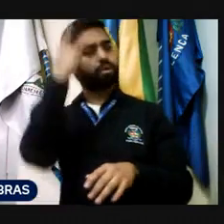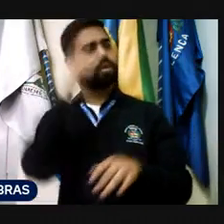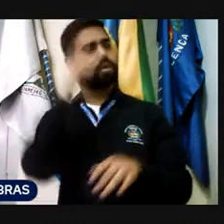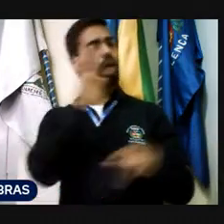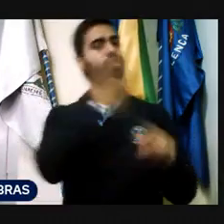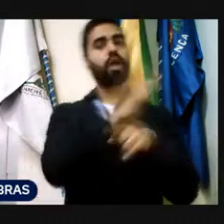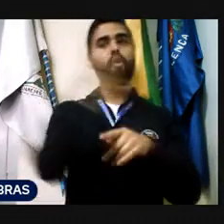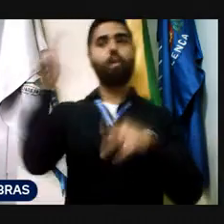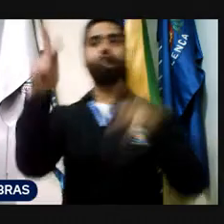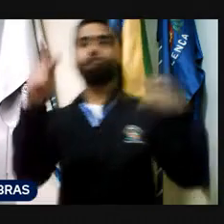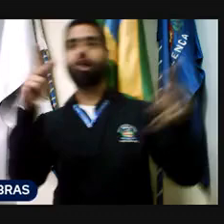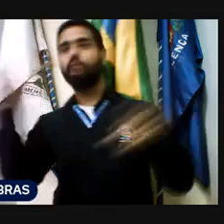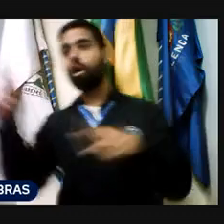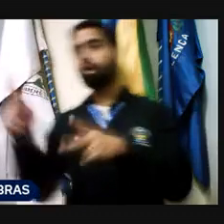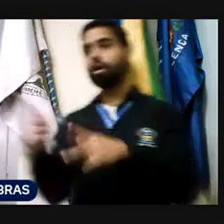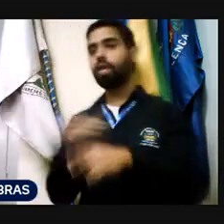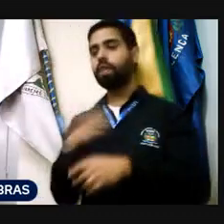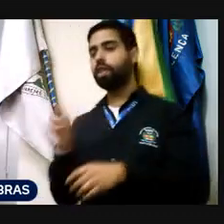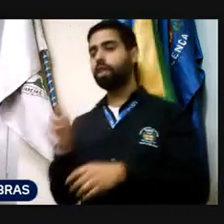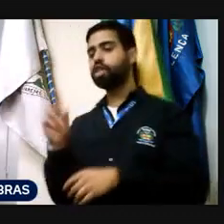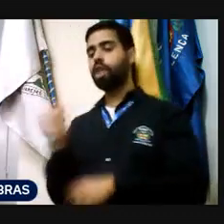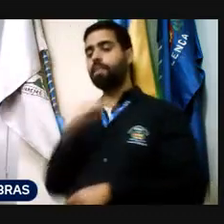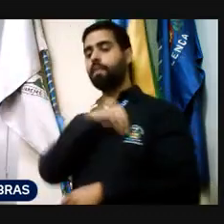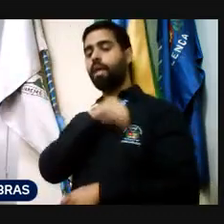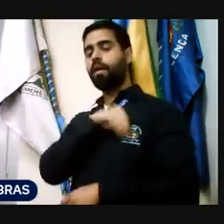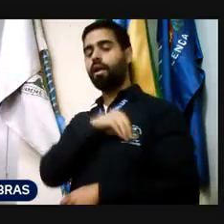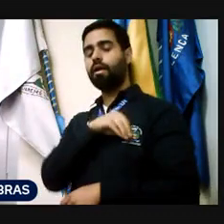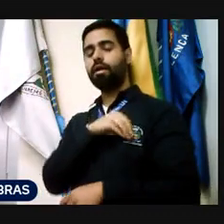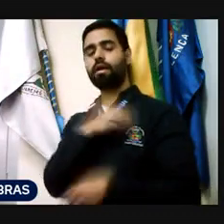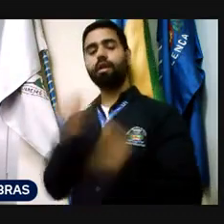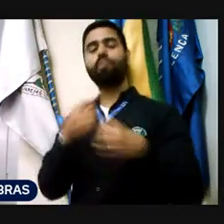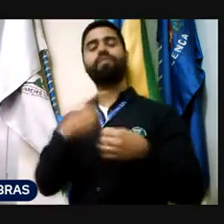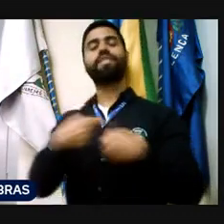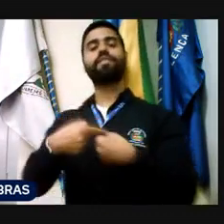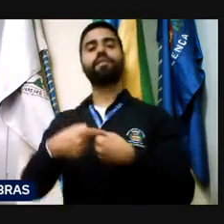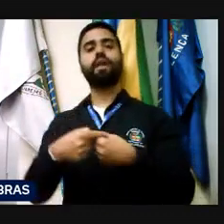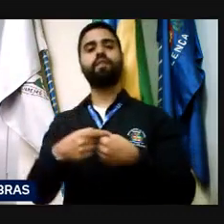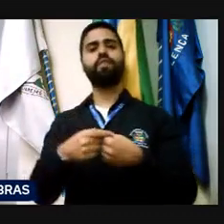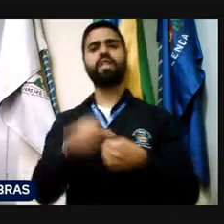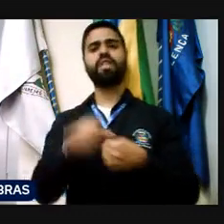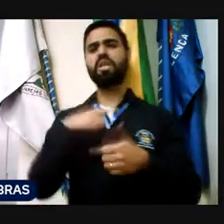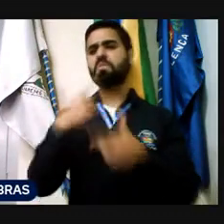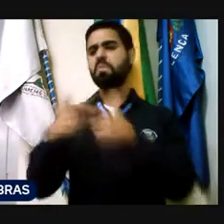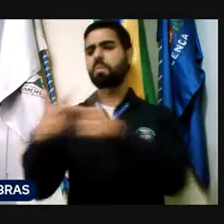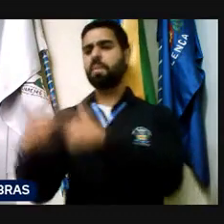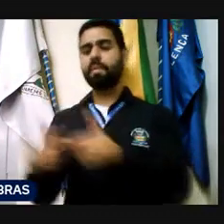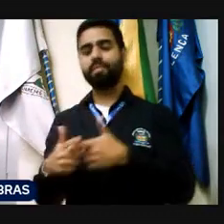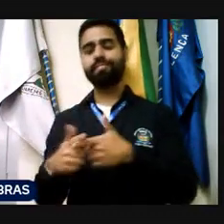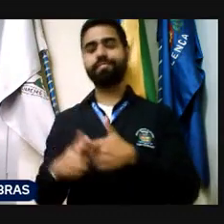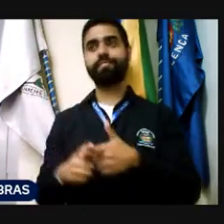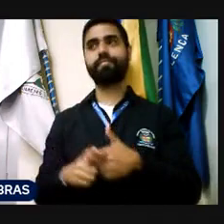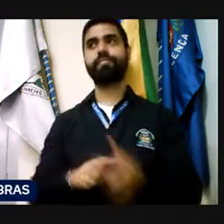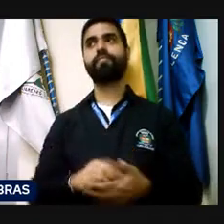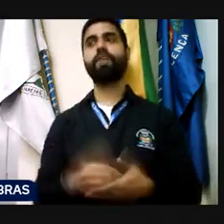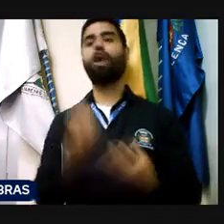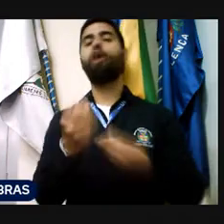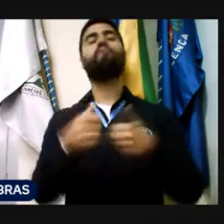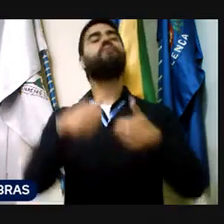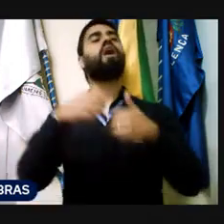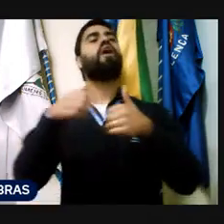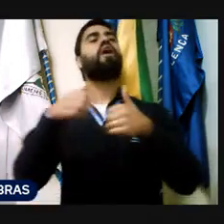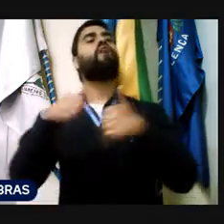B, e só colocando dinheiro no bolso. E a cidade, como é que fica? Fica essas buracadas? E a cidade, como é que